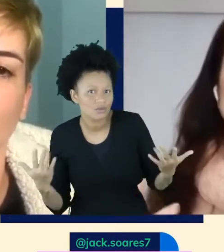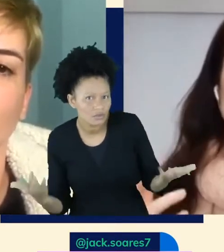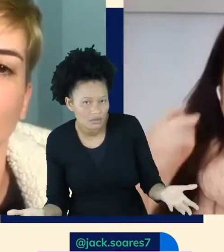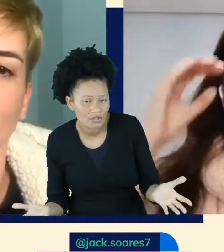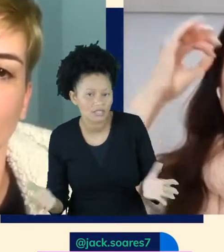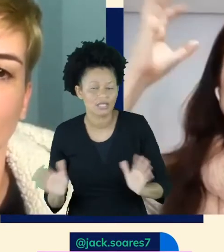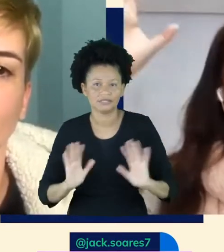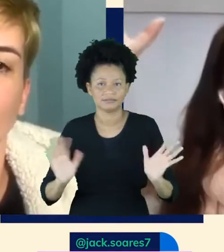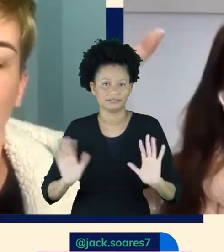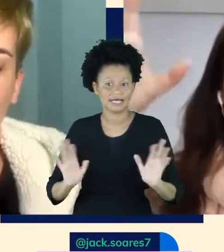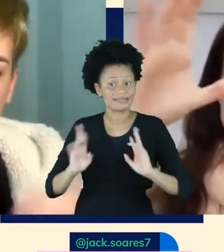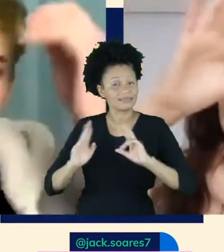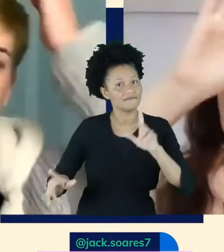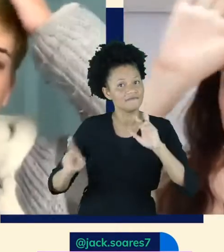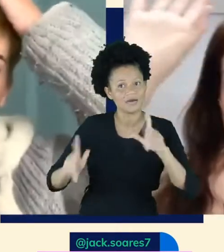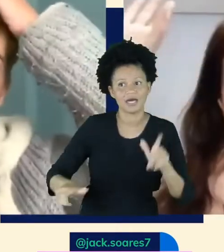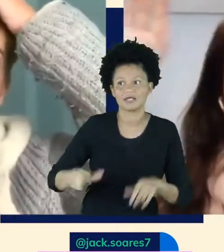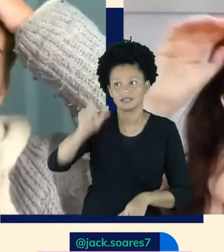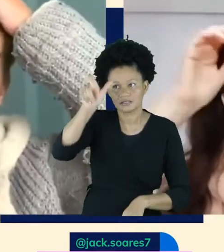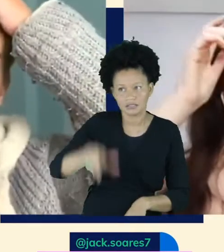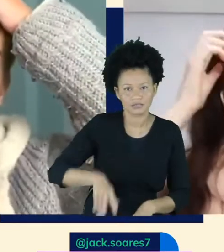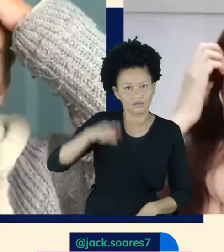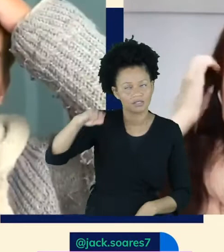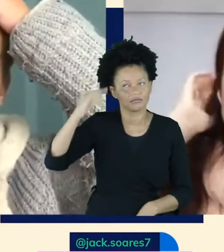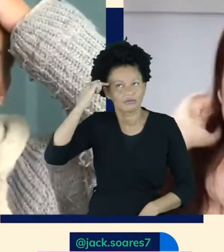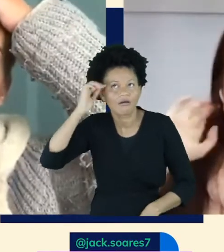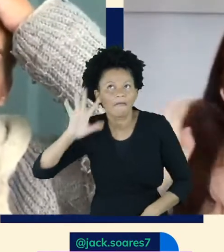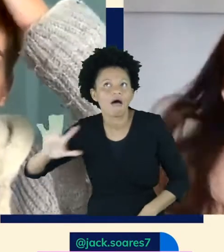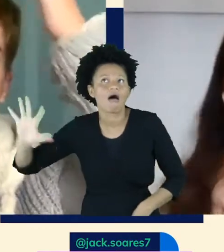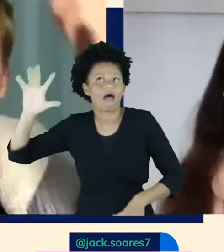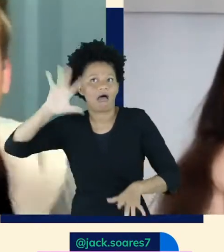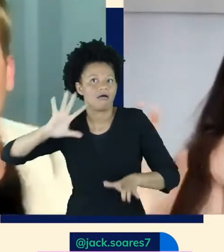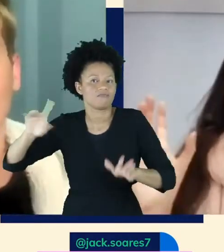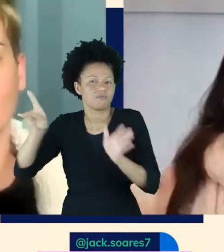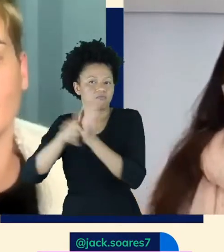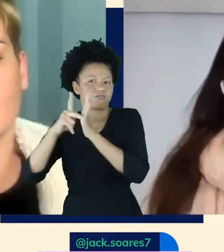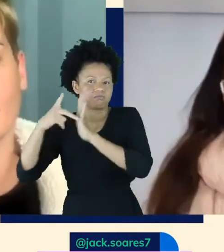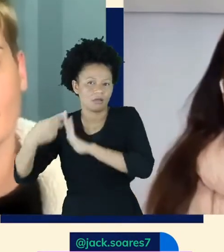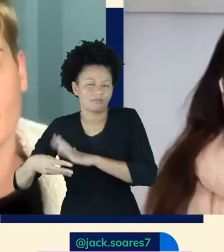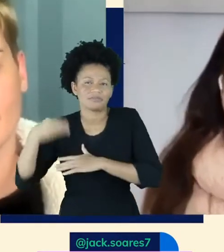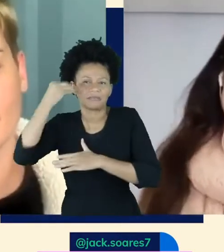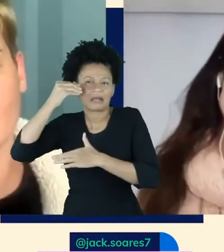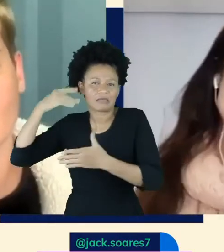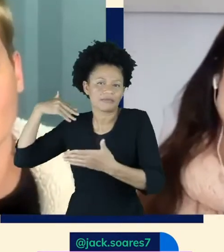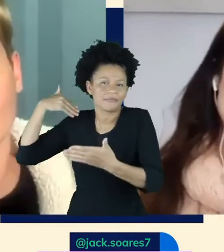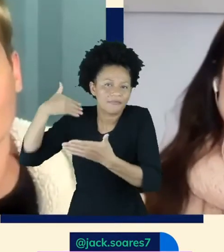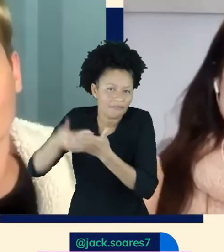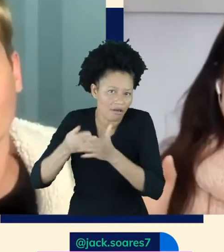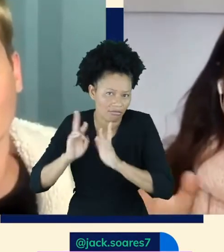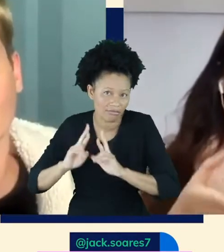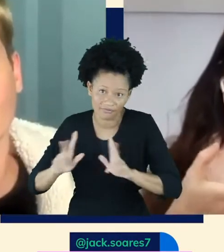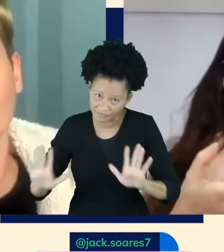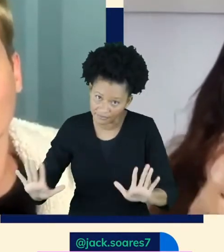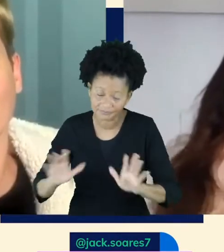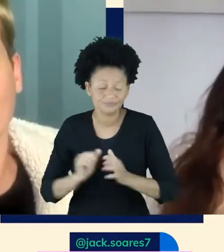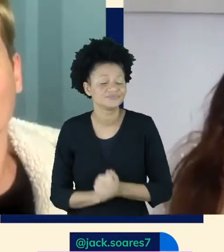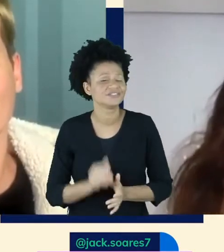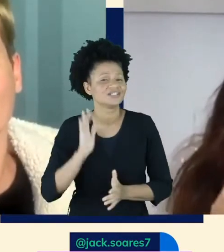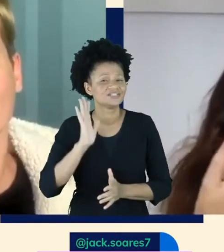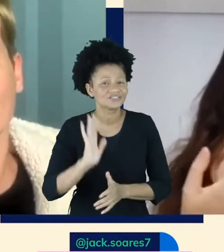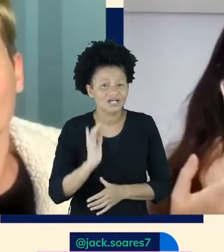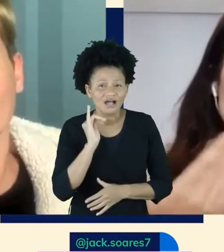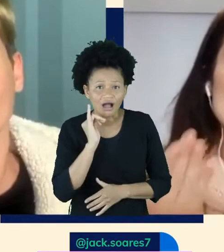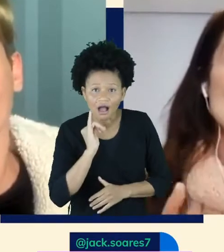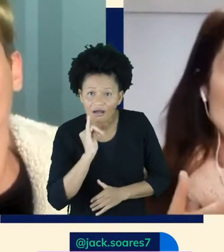sensação adulta que já vem com fantasia e todas as experiências que a gente viveu. Então, muitas vezes, lembra que eu falei que a criança não desenvolveu